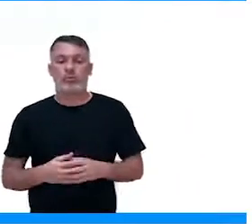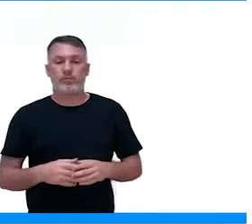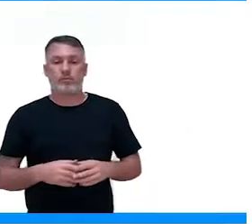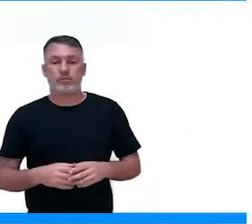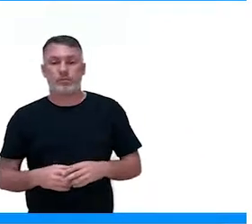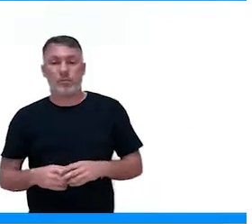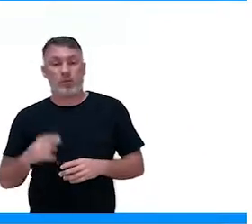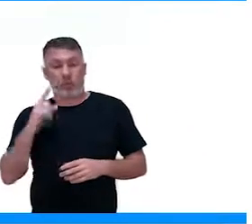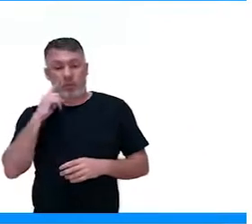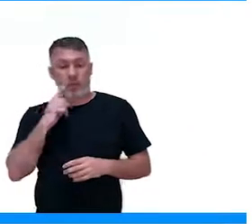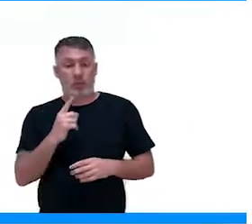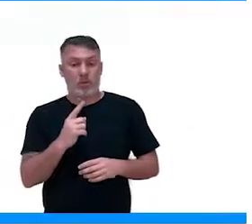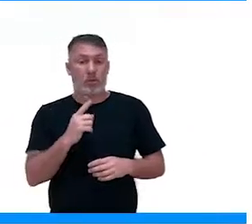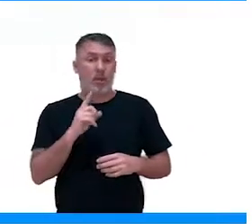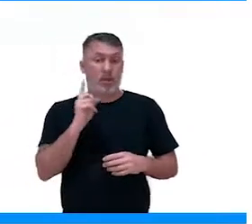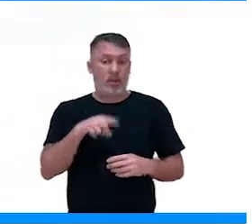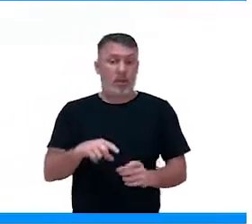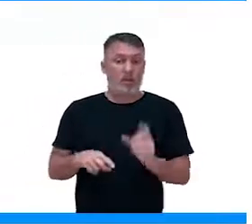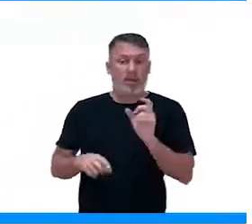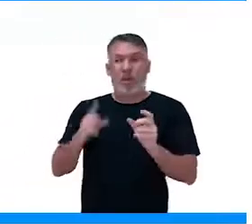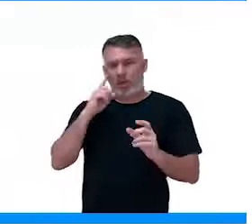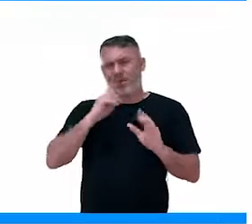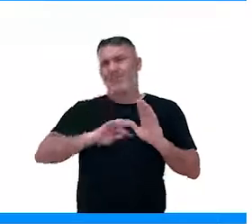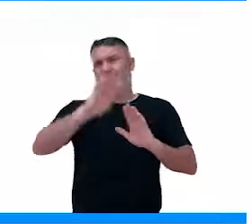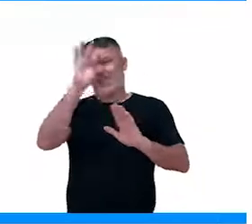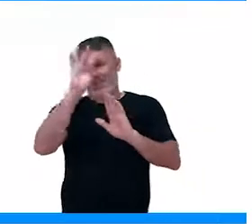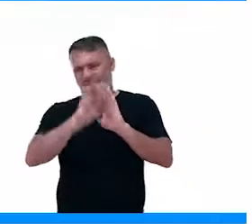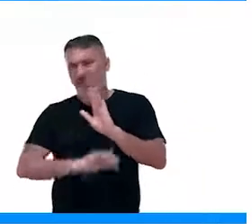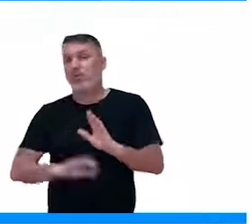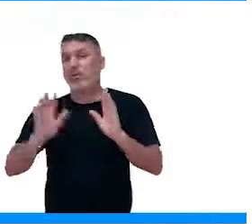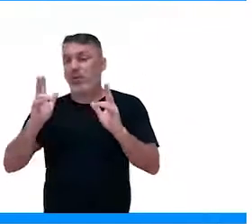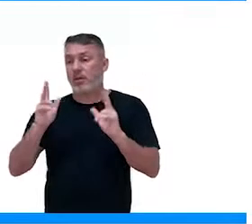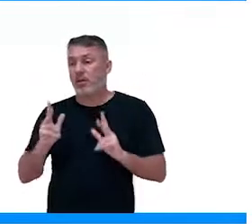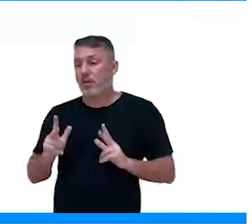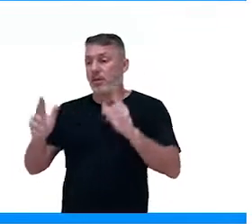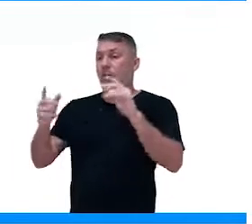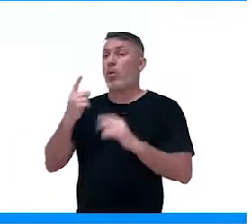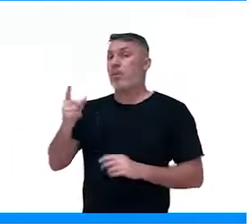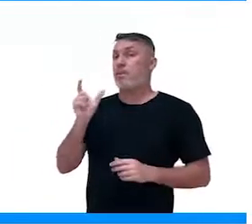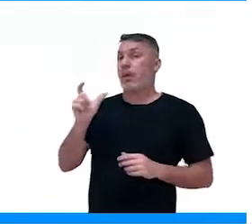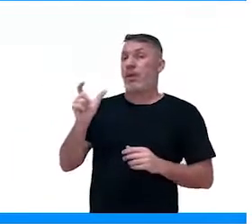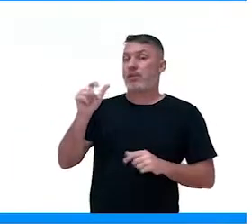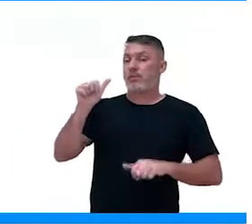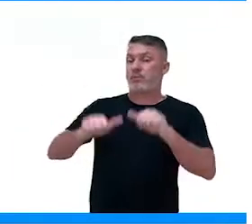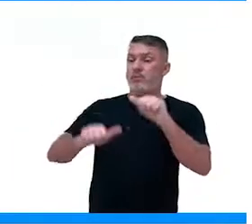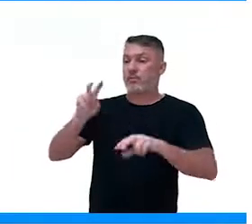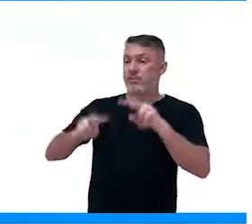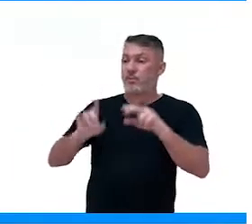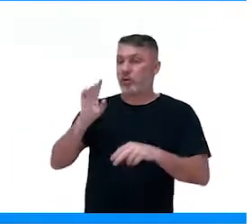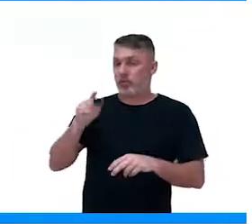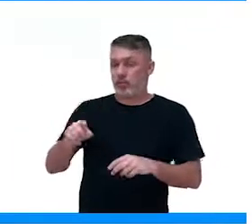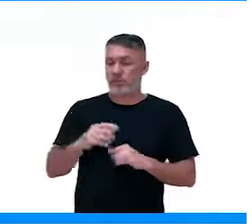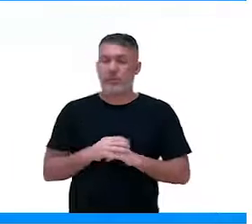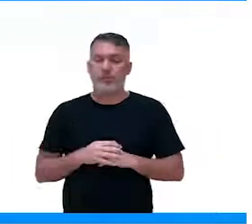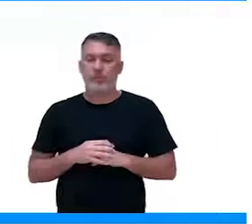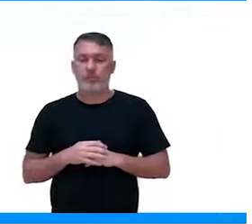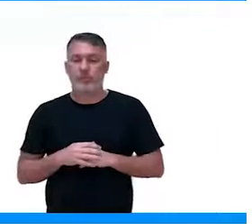Vamos lá. Repare que a gente tem um texto todo, mas a gente só vai analisar a palavra,